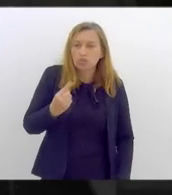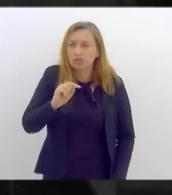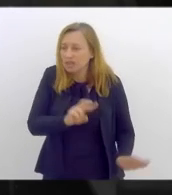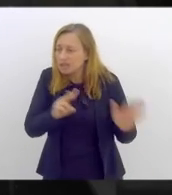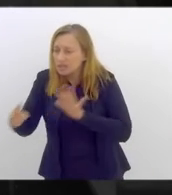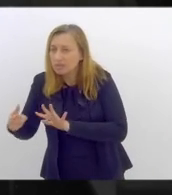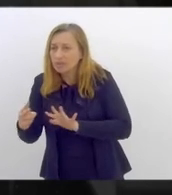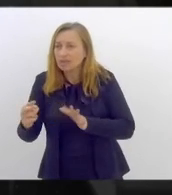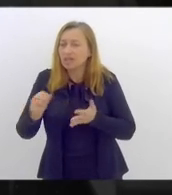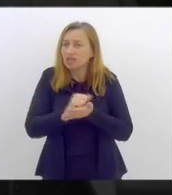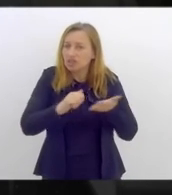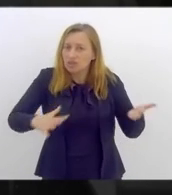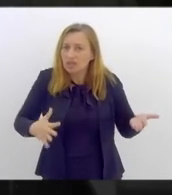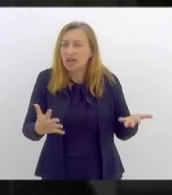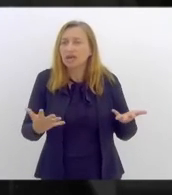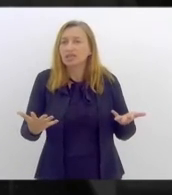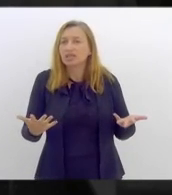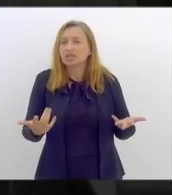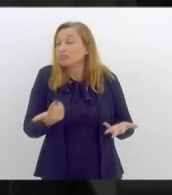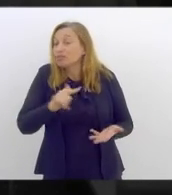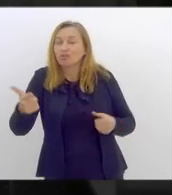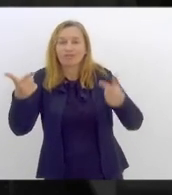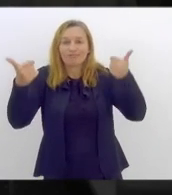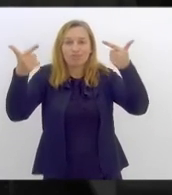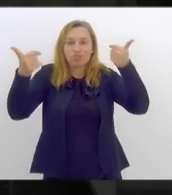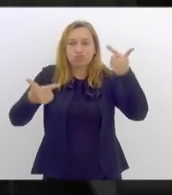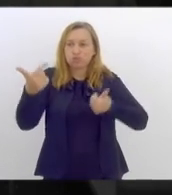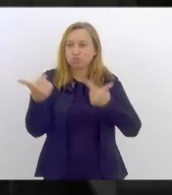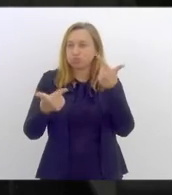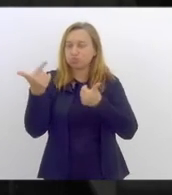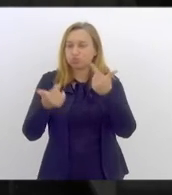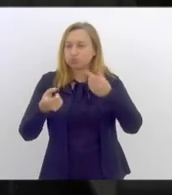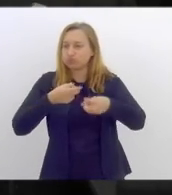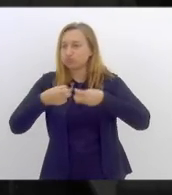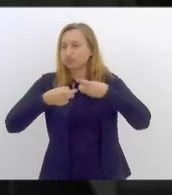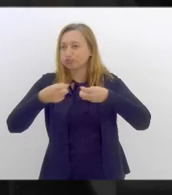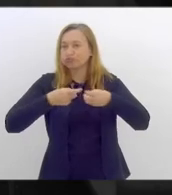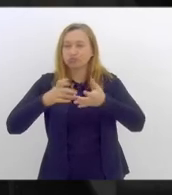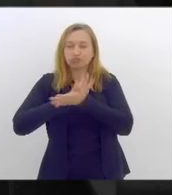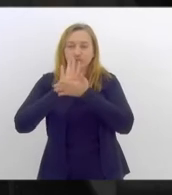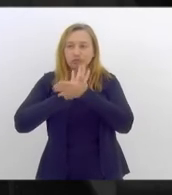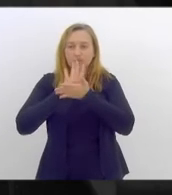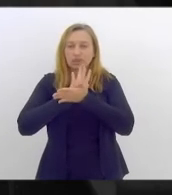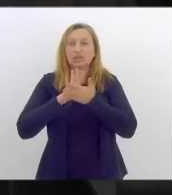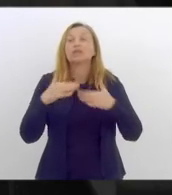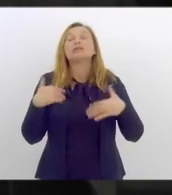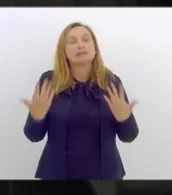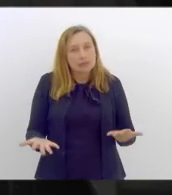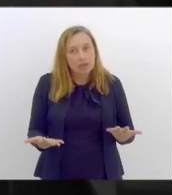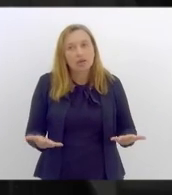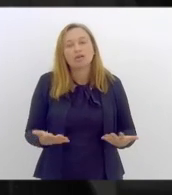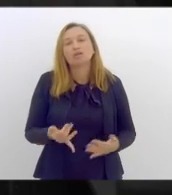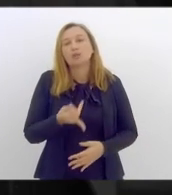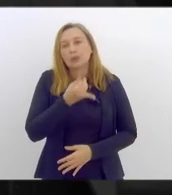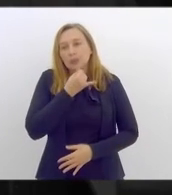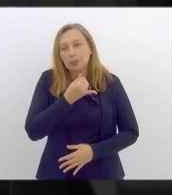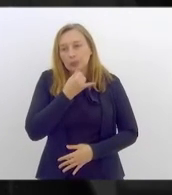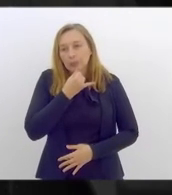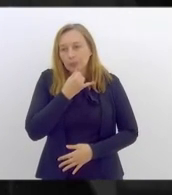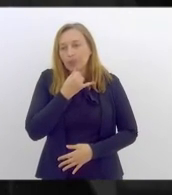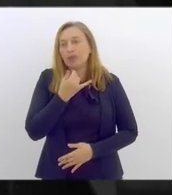atividades práticas não haja tiroteio não é de conflito não haja convulsão então é muito chocante